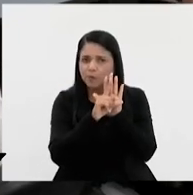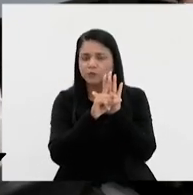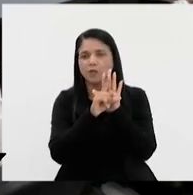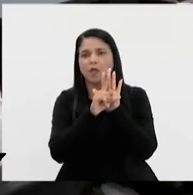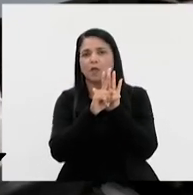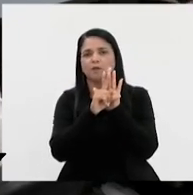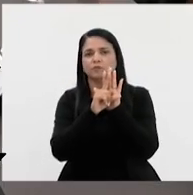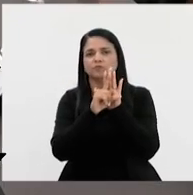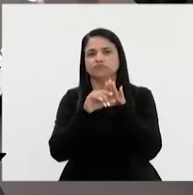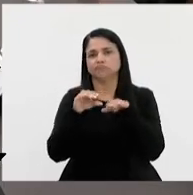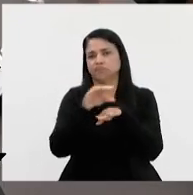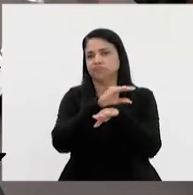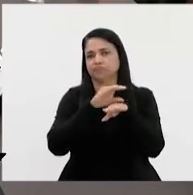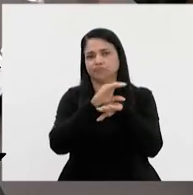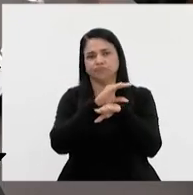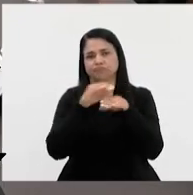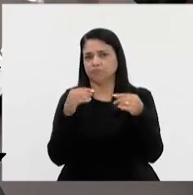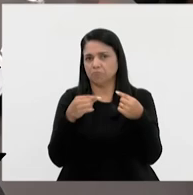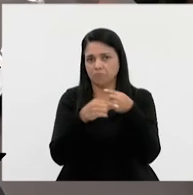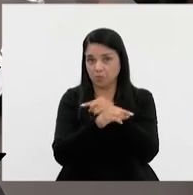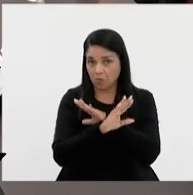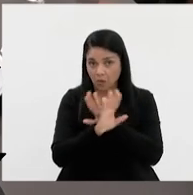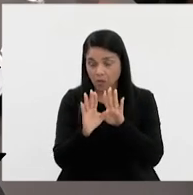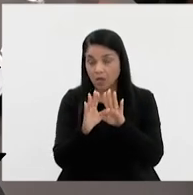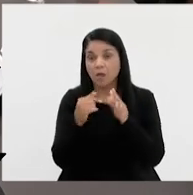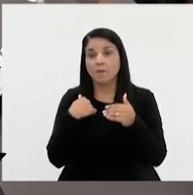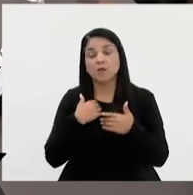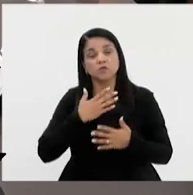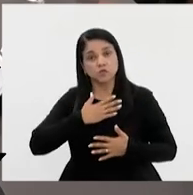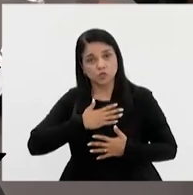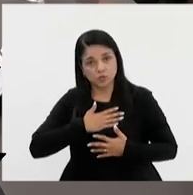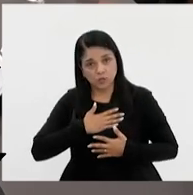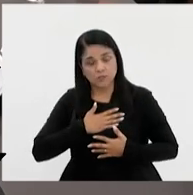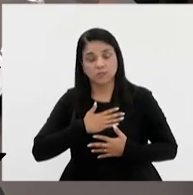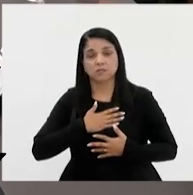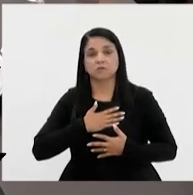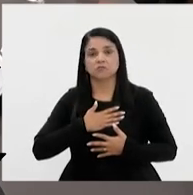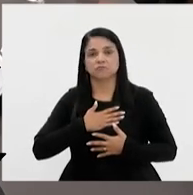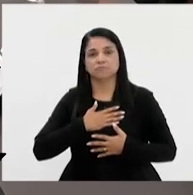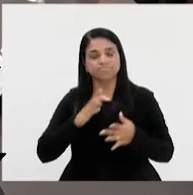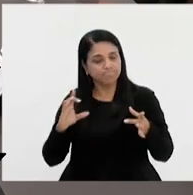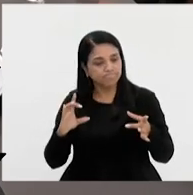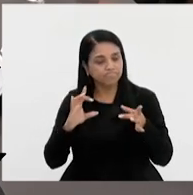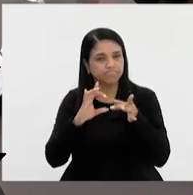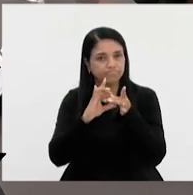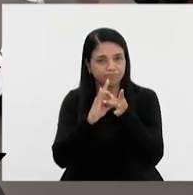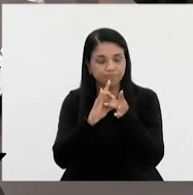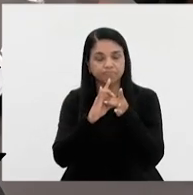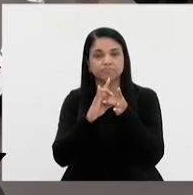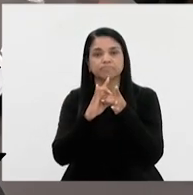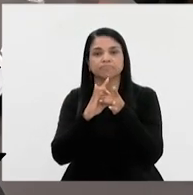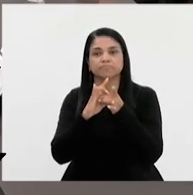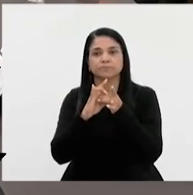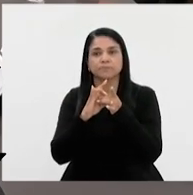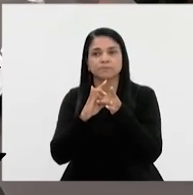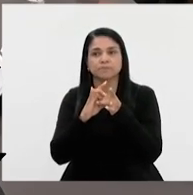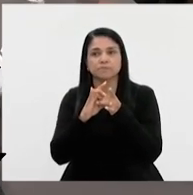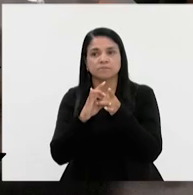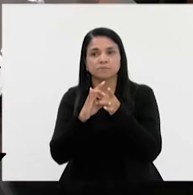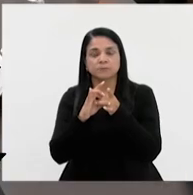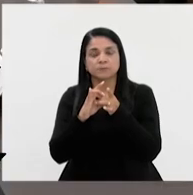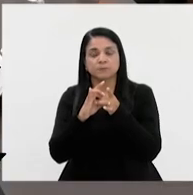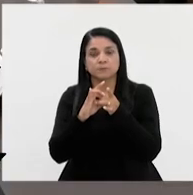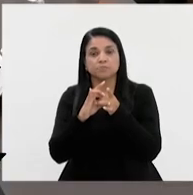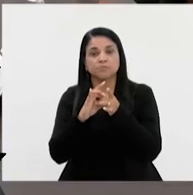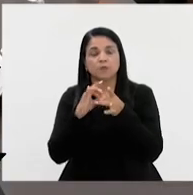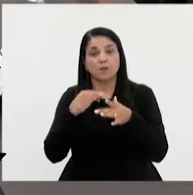um projeto constitucional, então gostaria de dizer e fortalecer esta questão. E